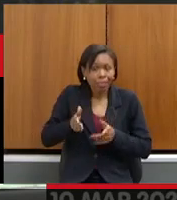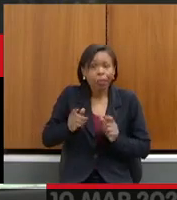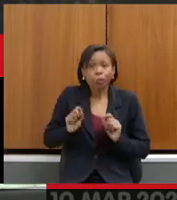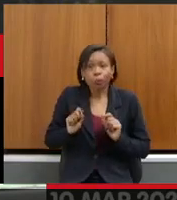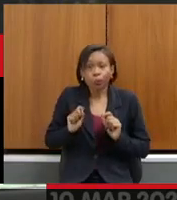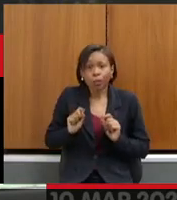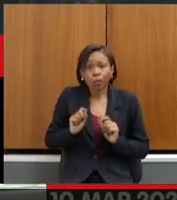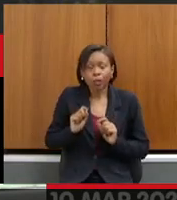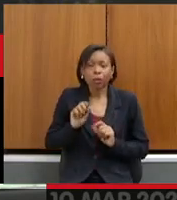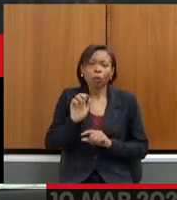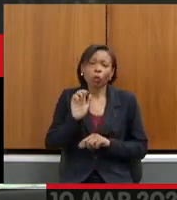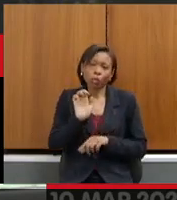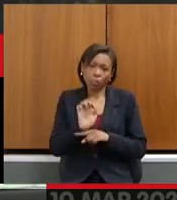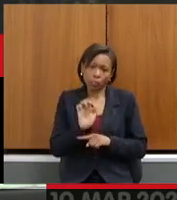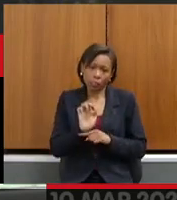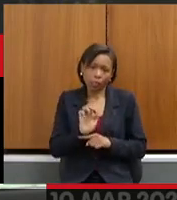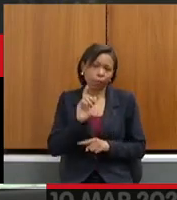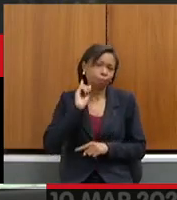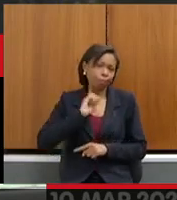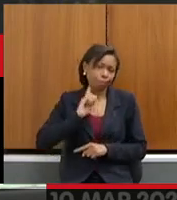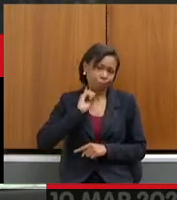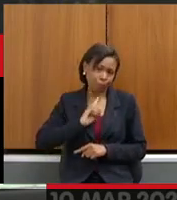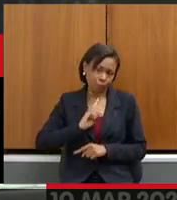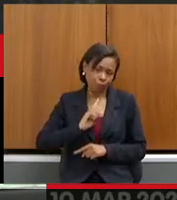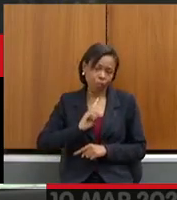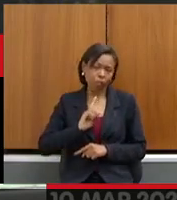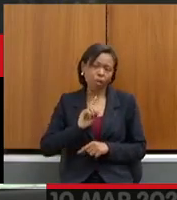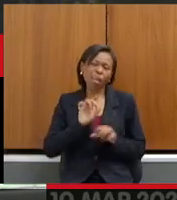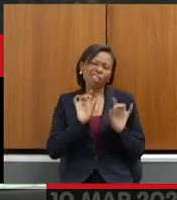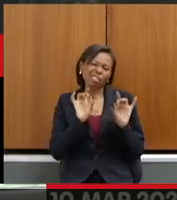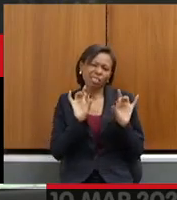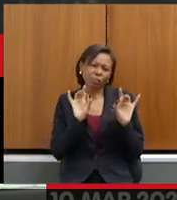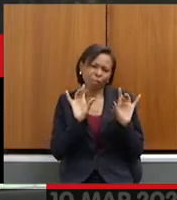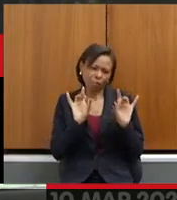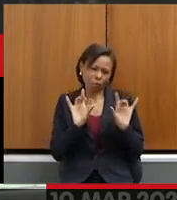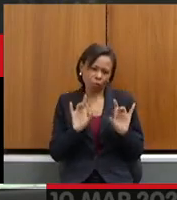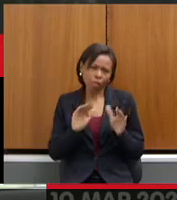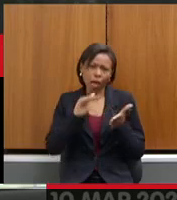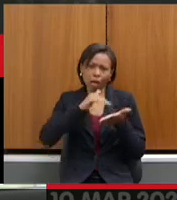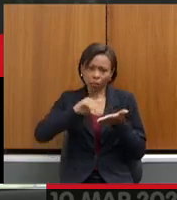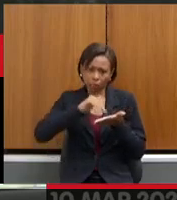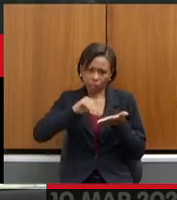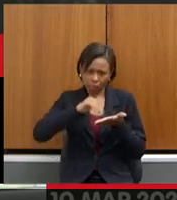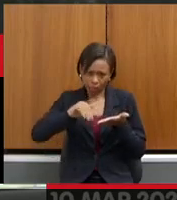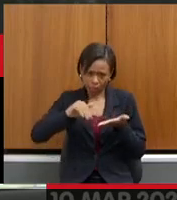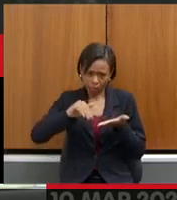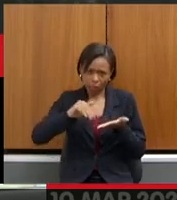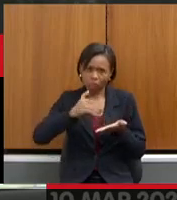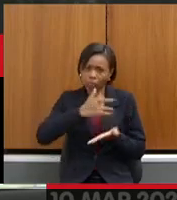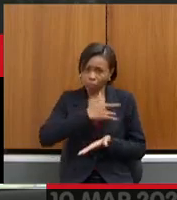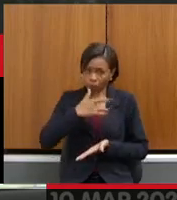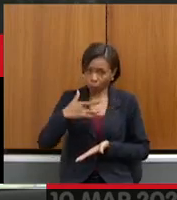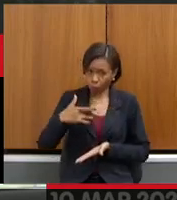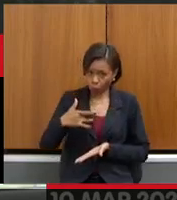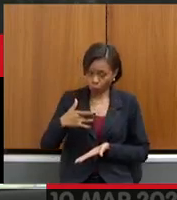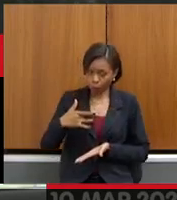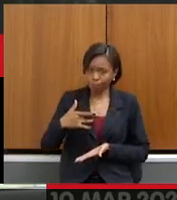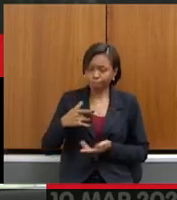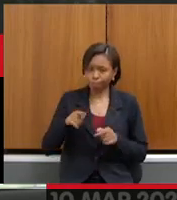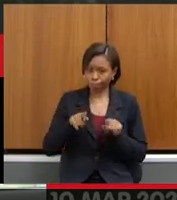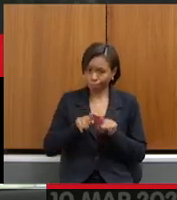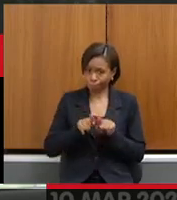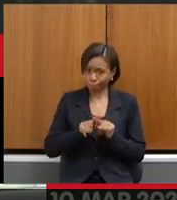Estado de Minas e aqui falando especialmente a secretaria de saúde é